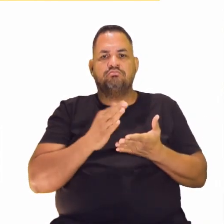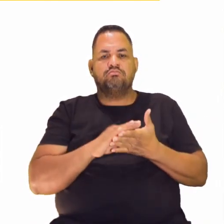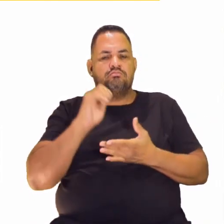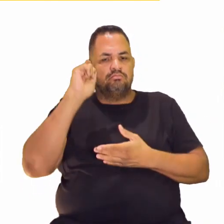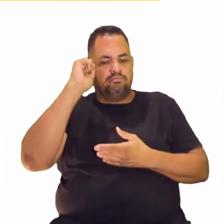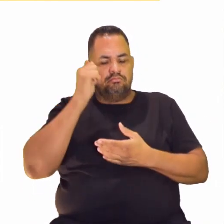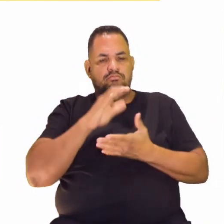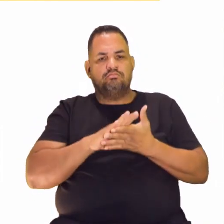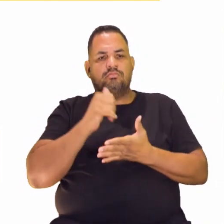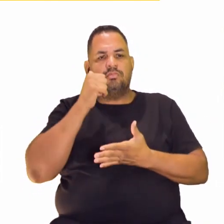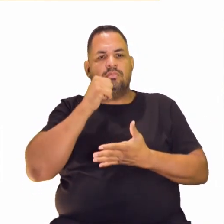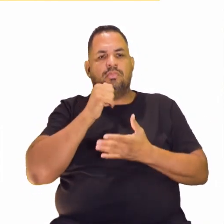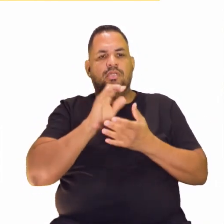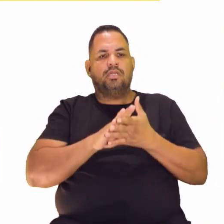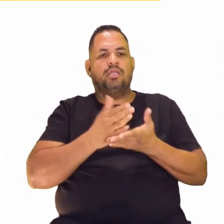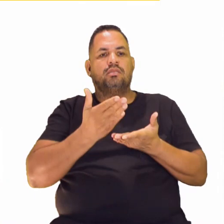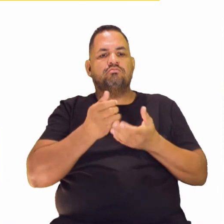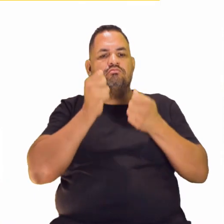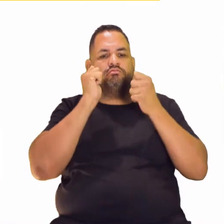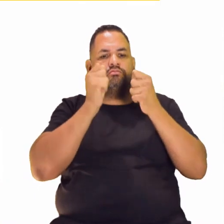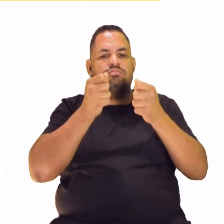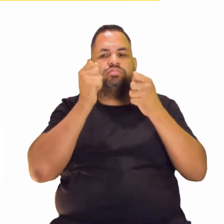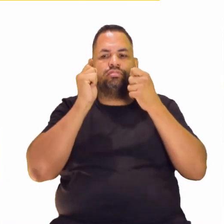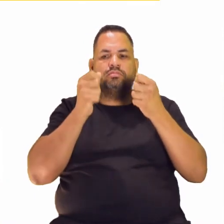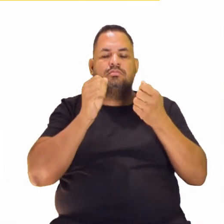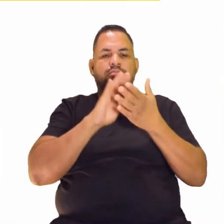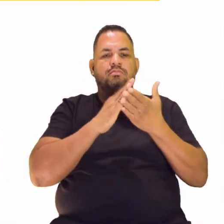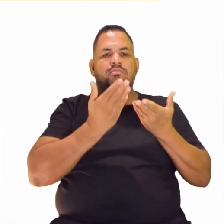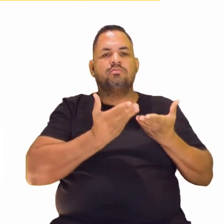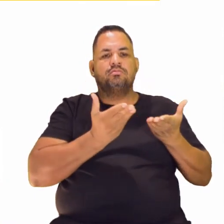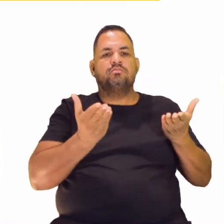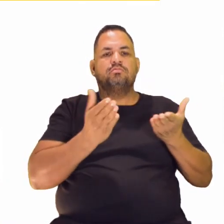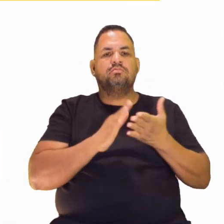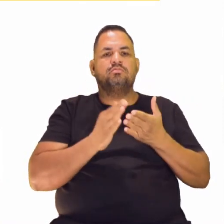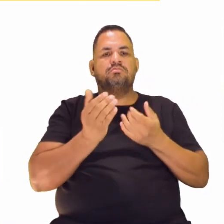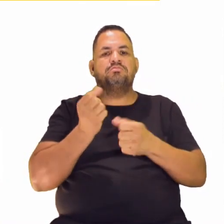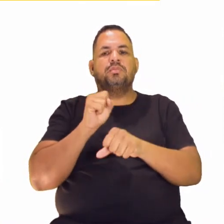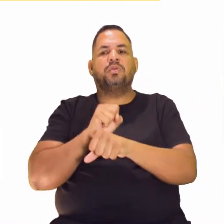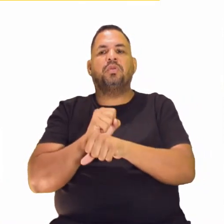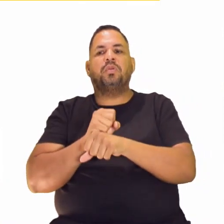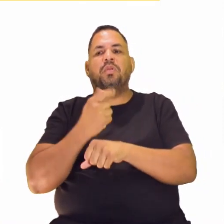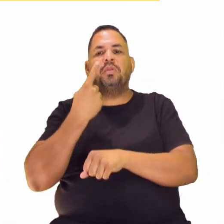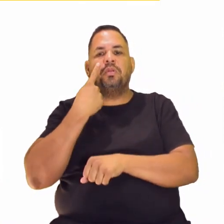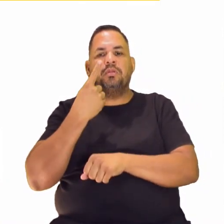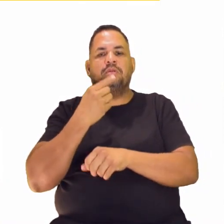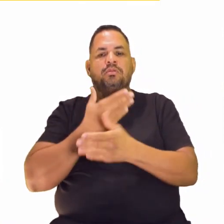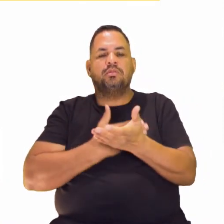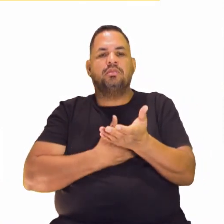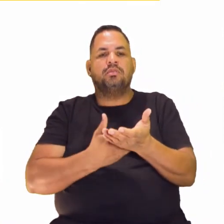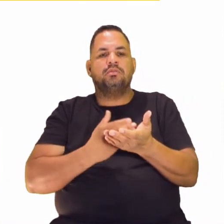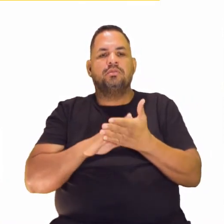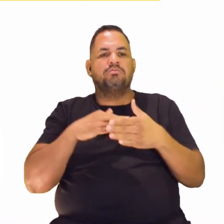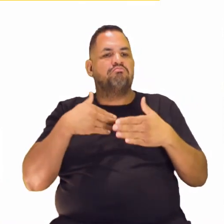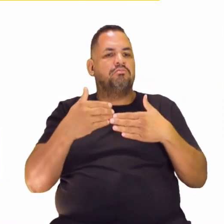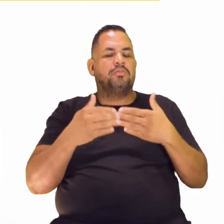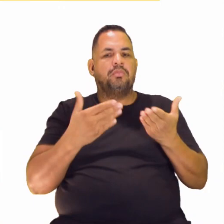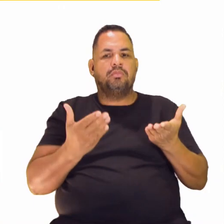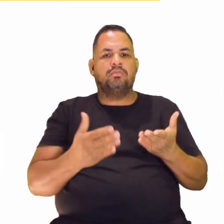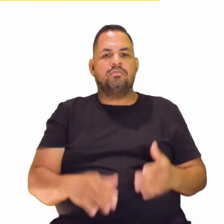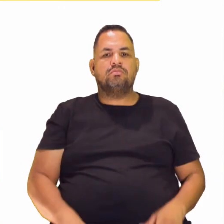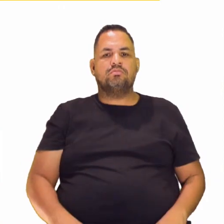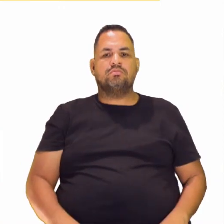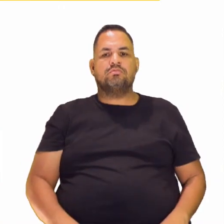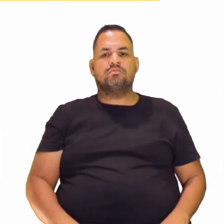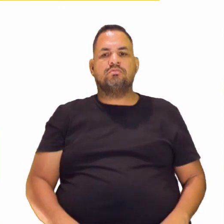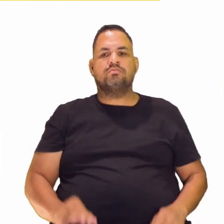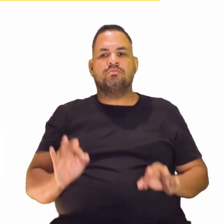negra, que abana o casal, e de que os outros estão à disposição dos brancos para atender a qualquer situação, bem